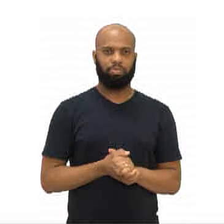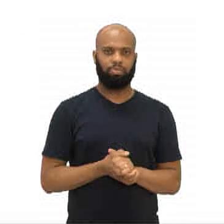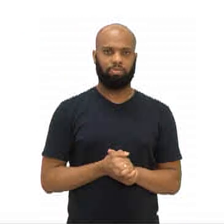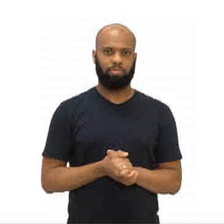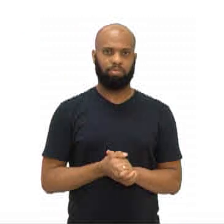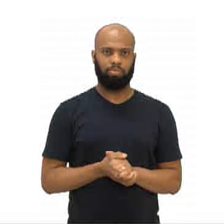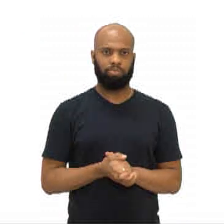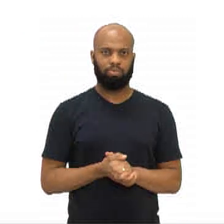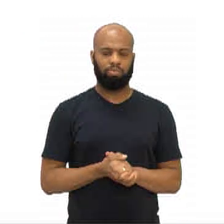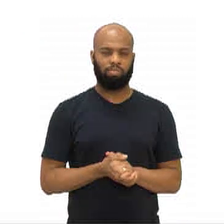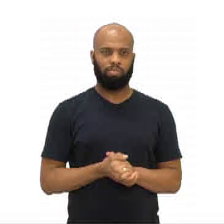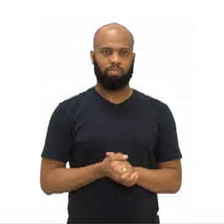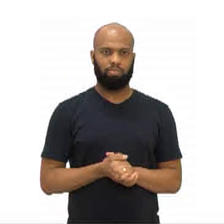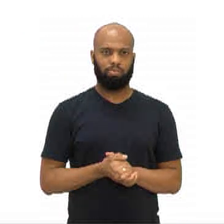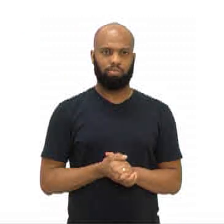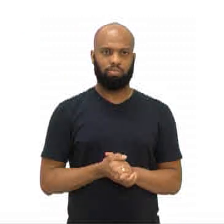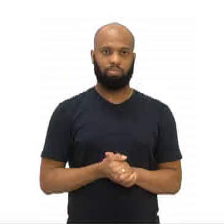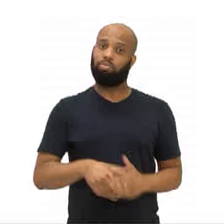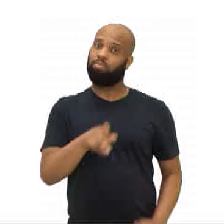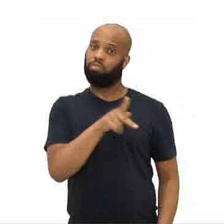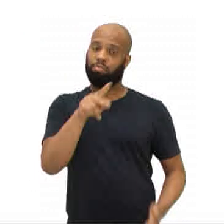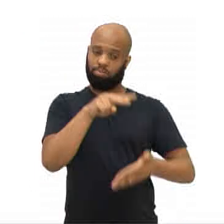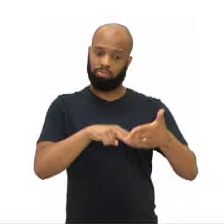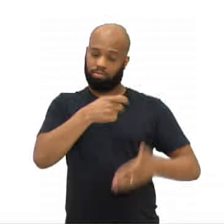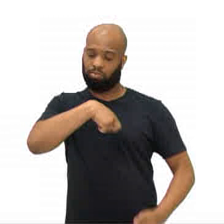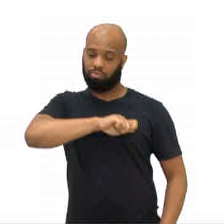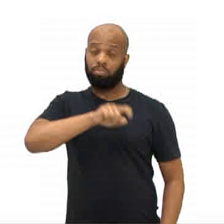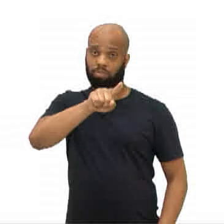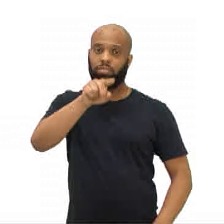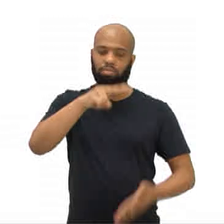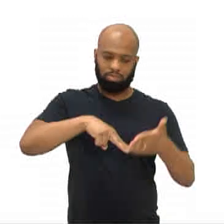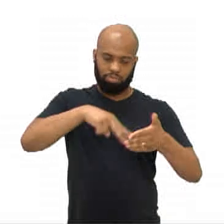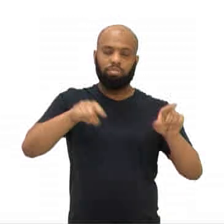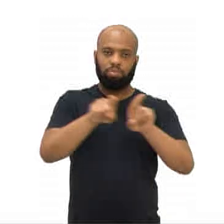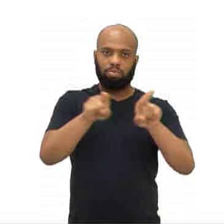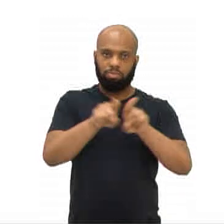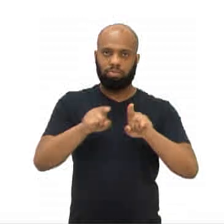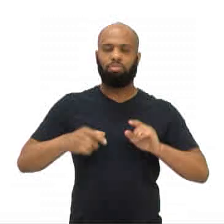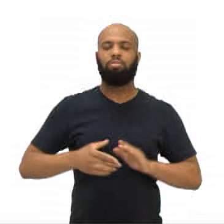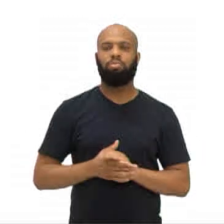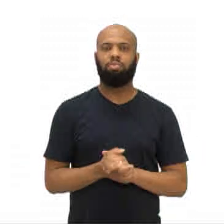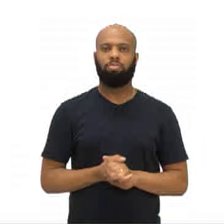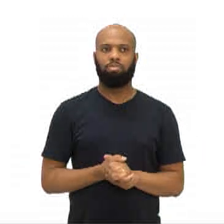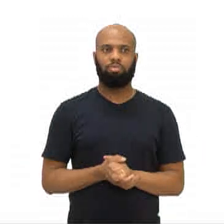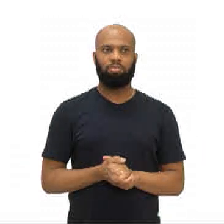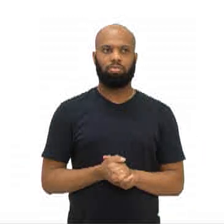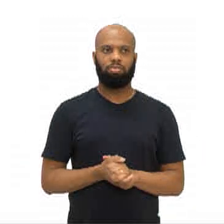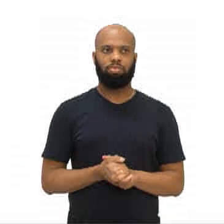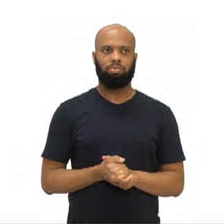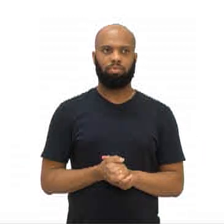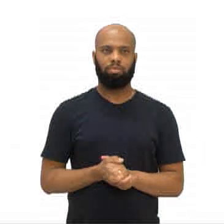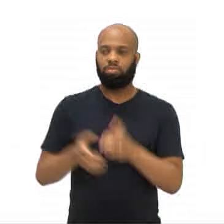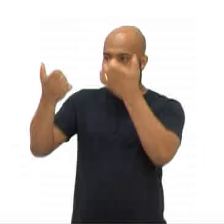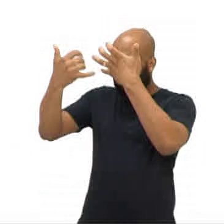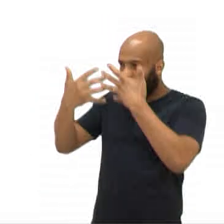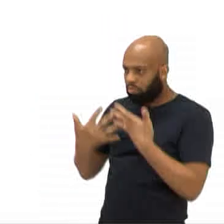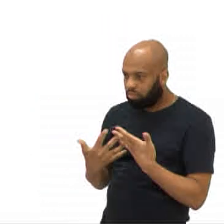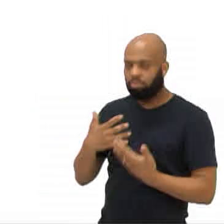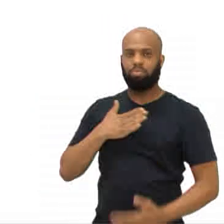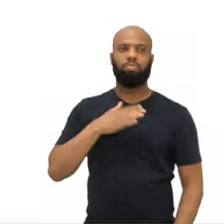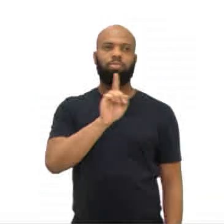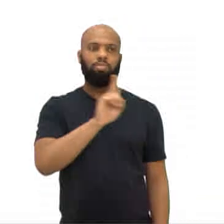dia ele, mi padre, foi primeiro sem contármelo, sem contar para mim. Olha o pronome complemento que nós já